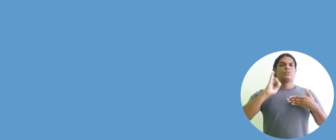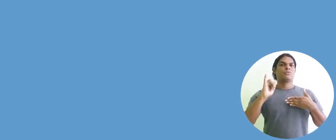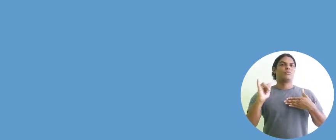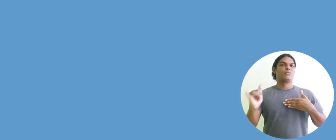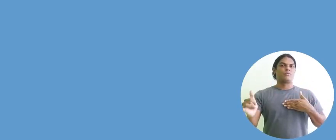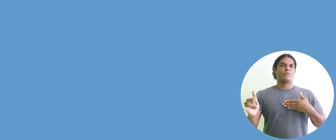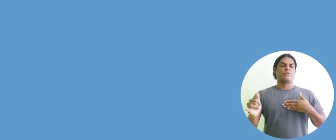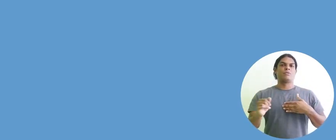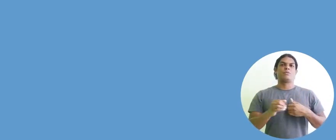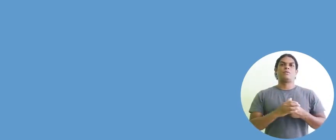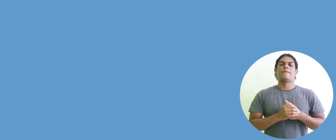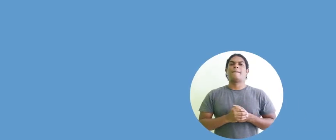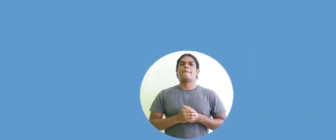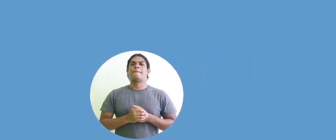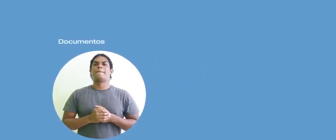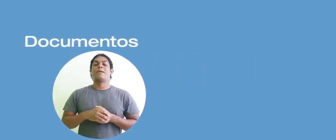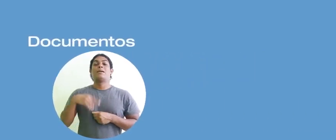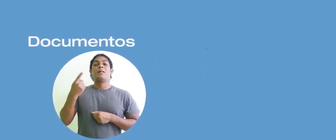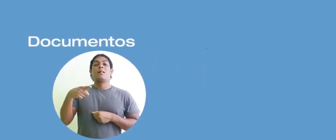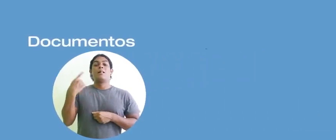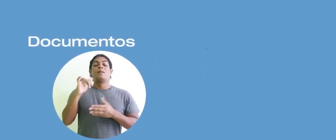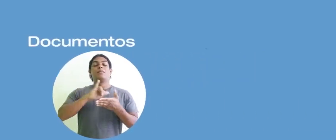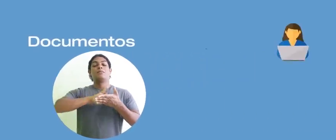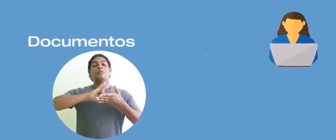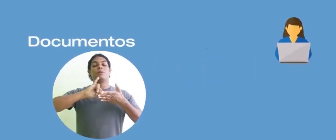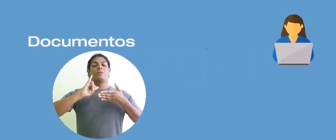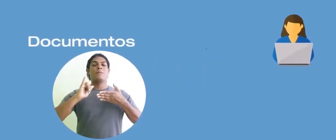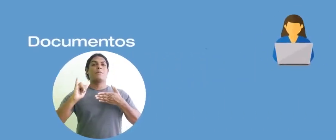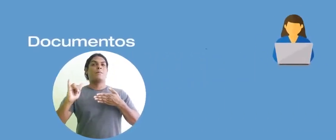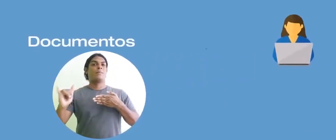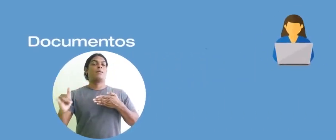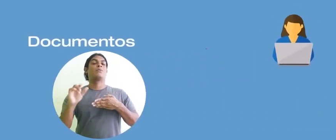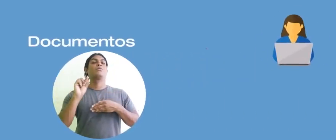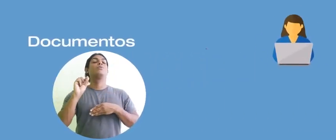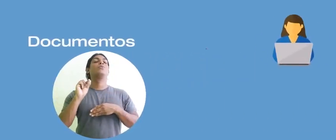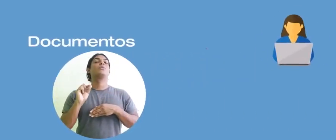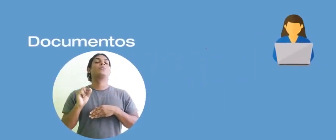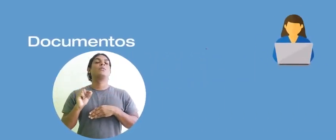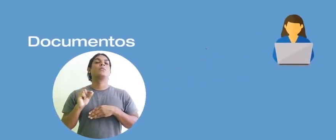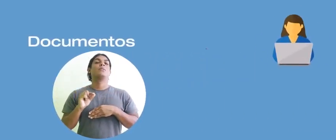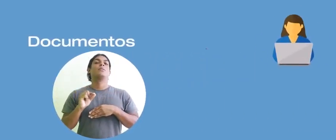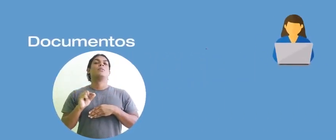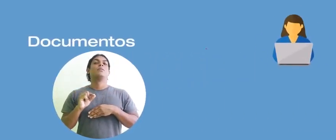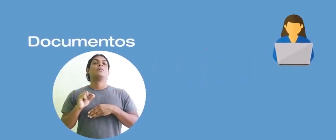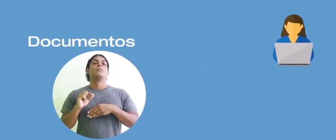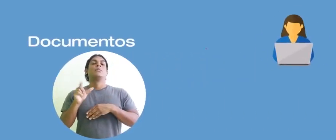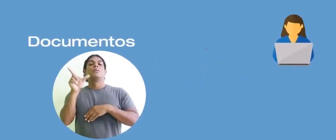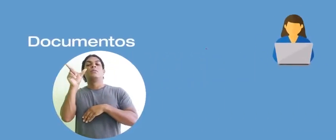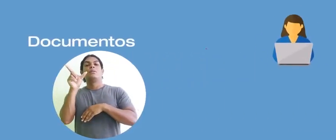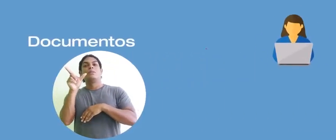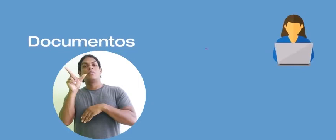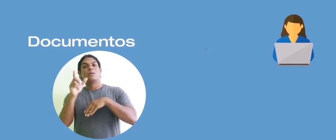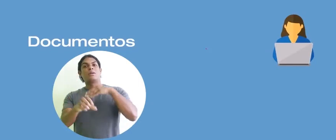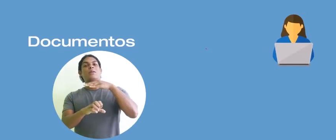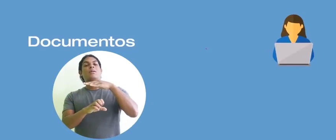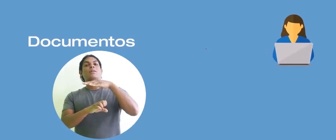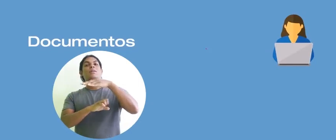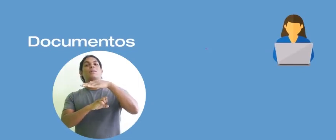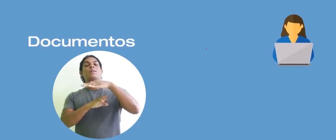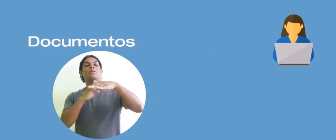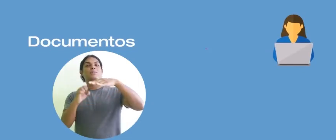Após o embarque ser enviado, o que é que vai acontecer? O exportador providencia logo